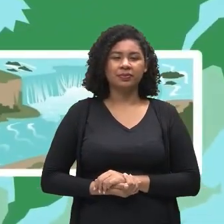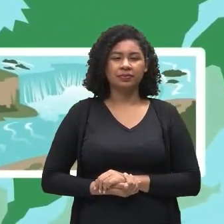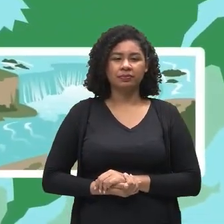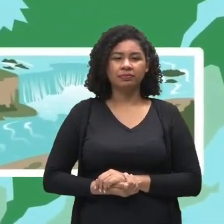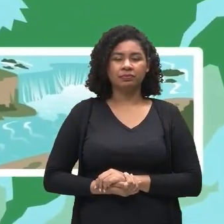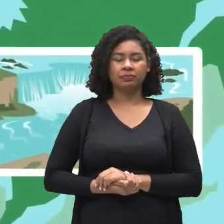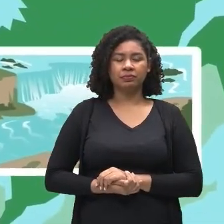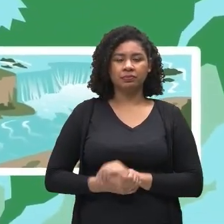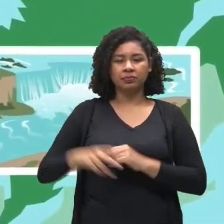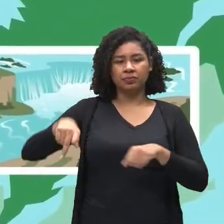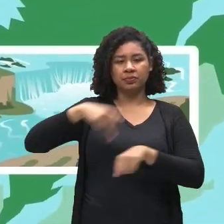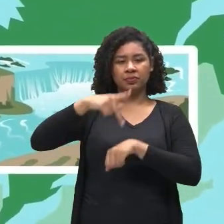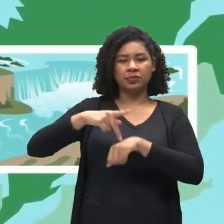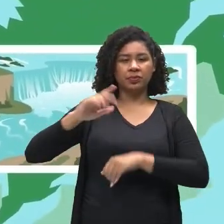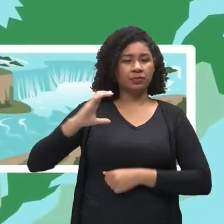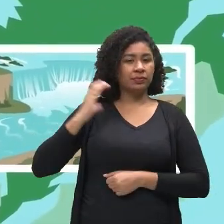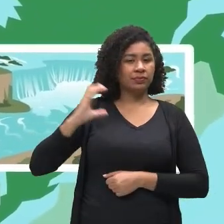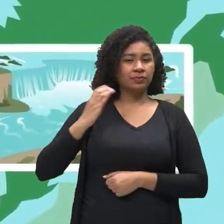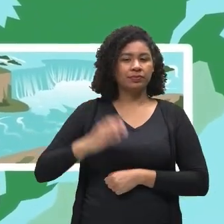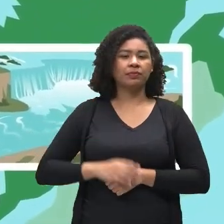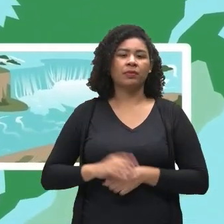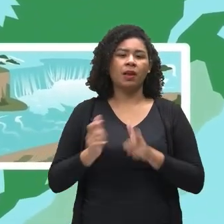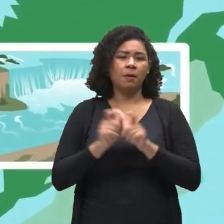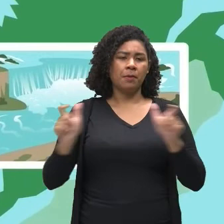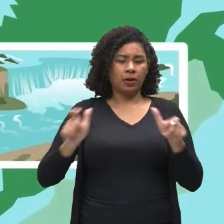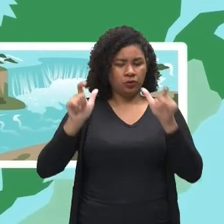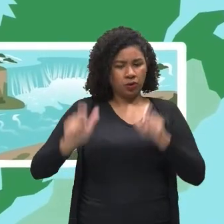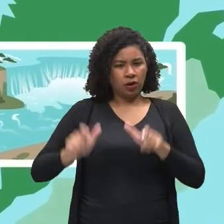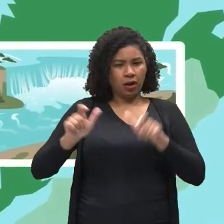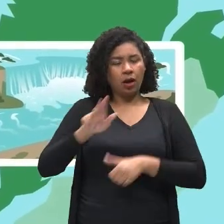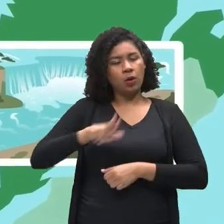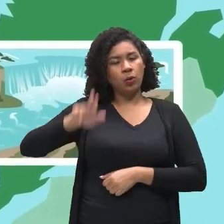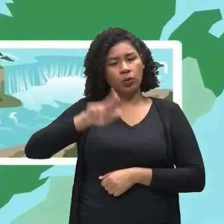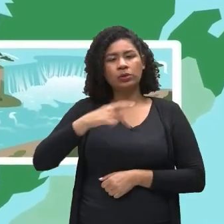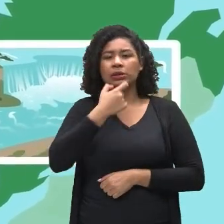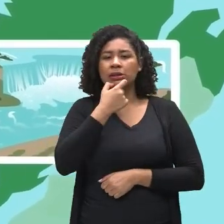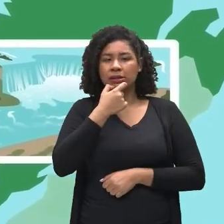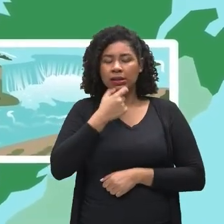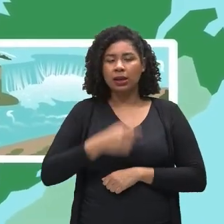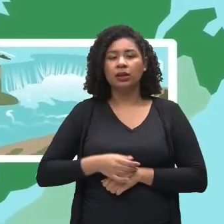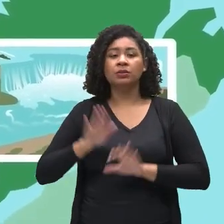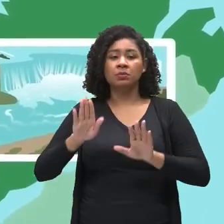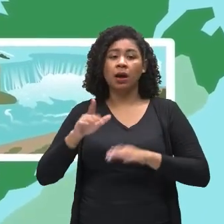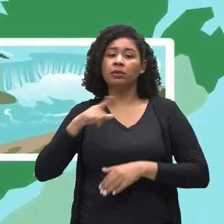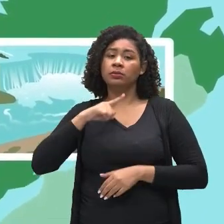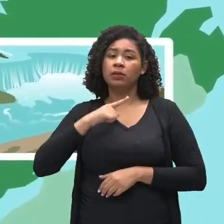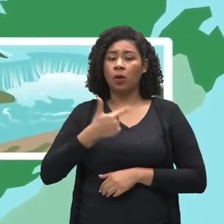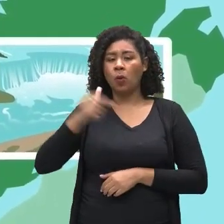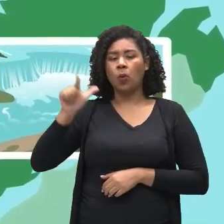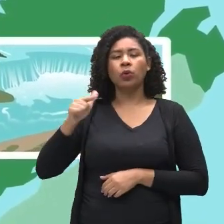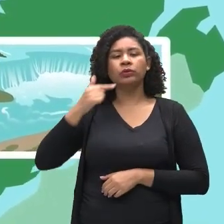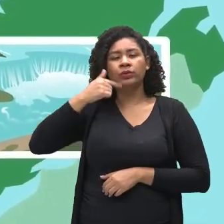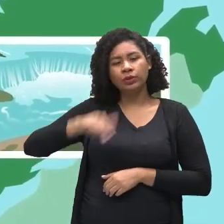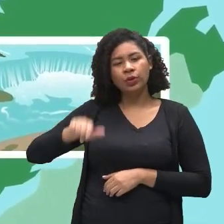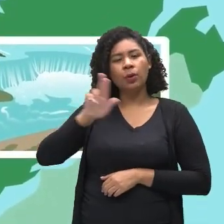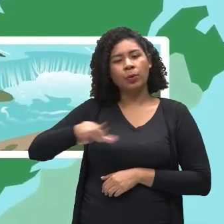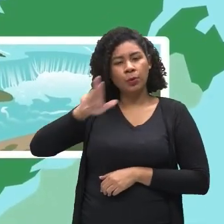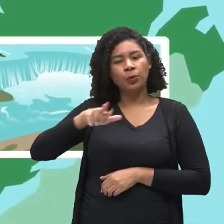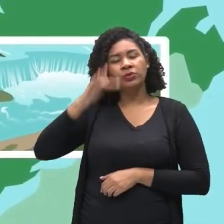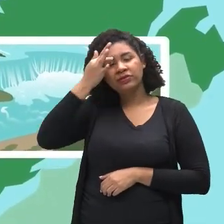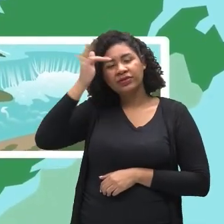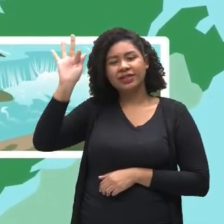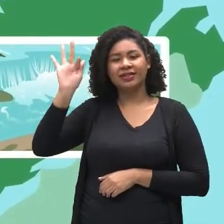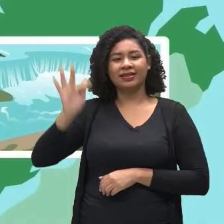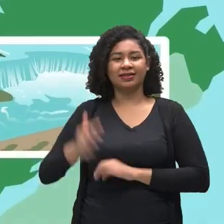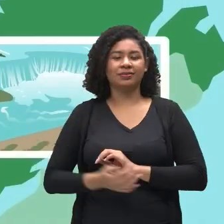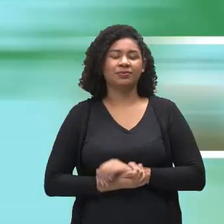Canadá. Mesmo que a maior parte do país tenha como língua oficial o inglês, ele é um país bilíngue. Isso porque uma parte do país fala